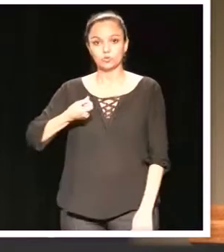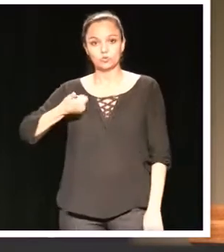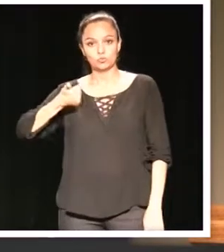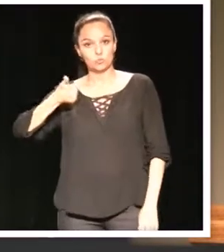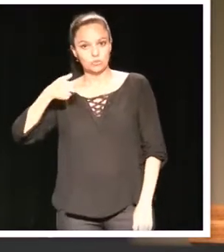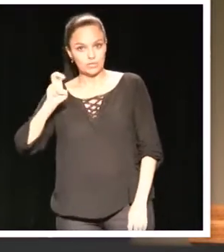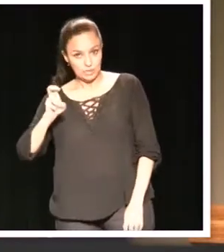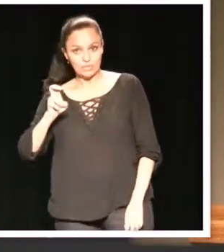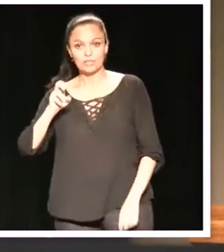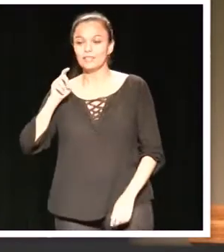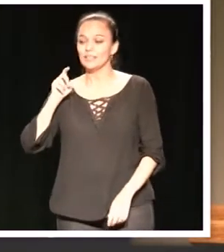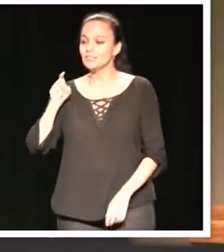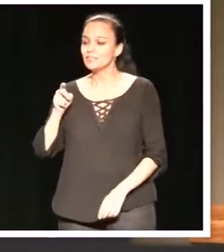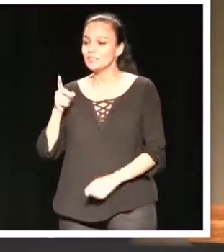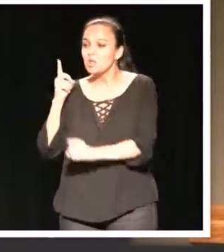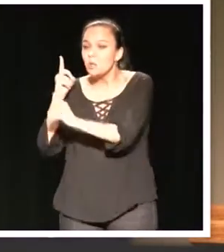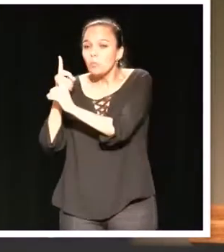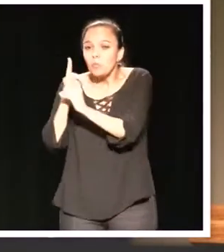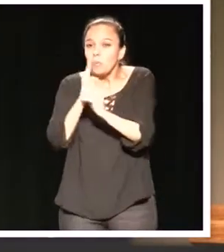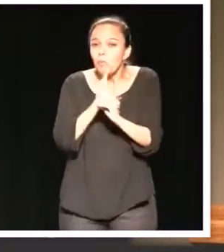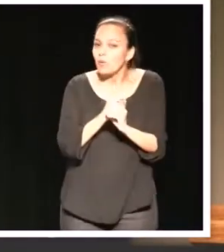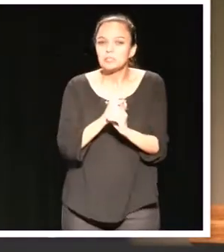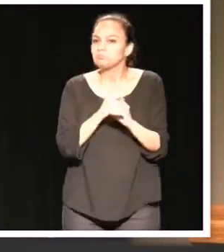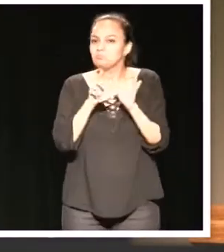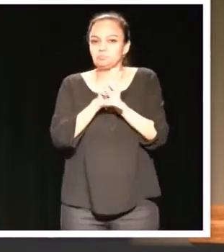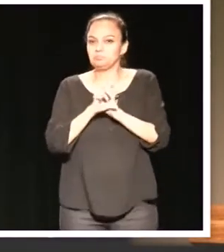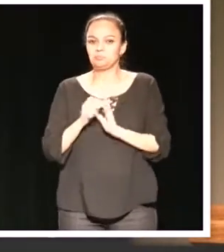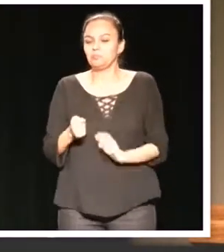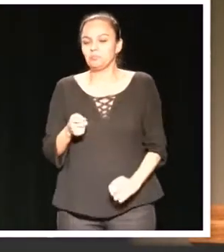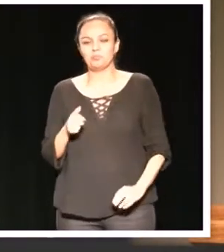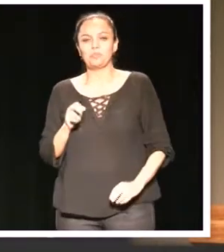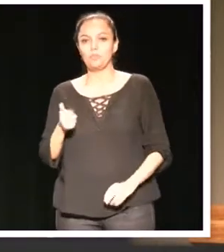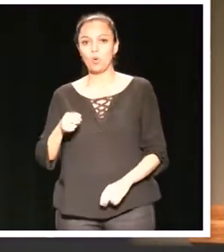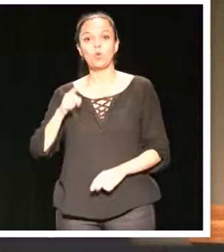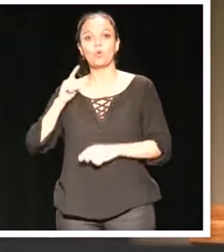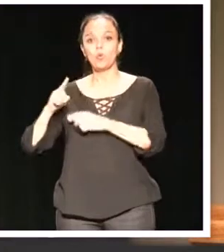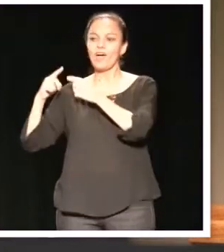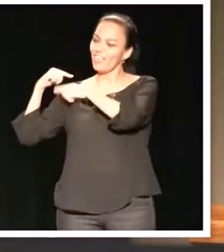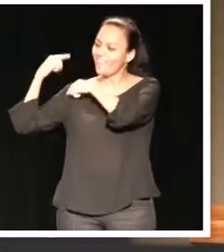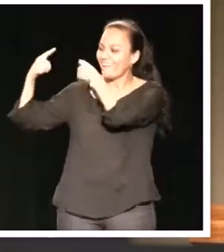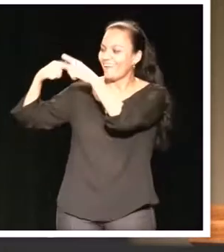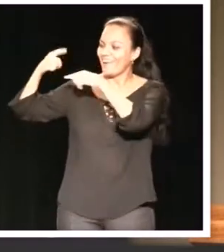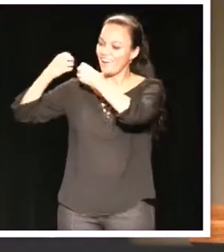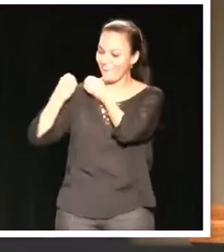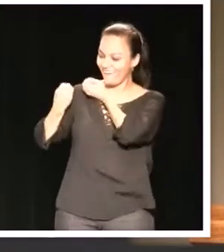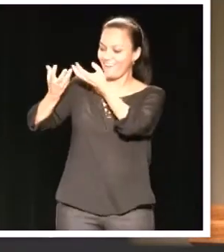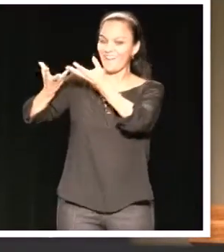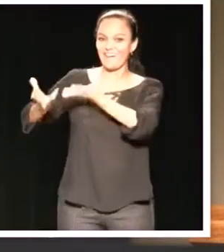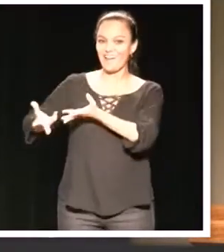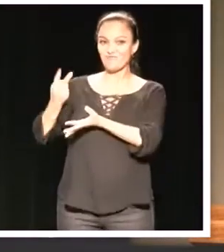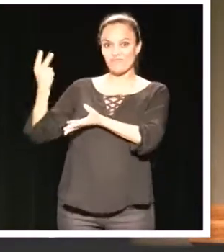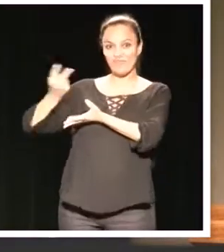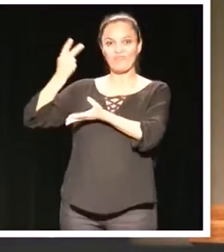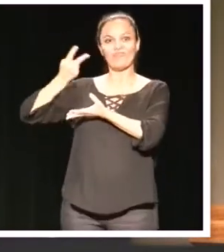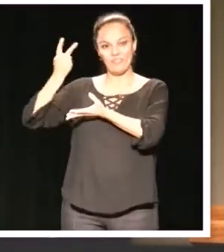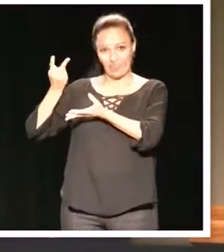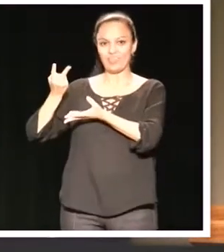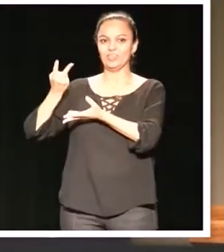dos países, na medida em que suporia a aceitação de um princípio antropológico e político absoluto.